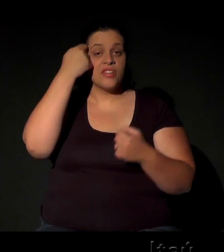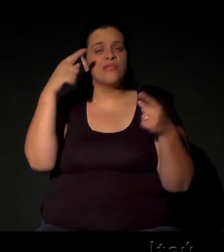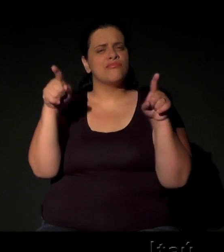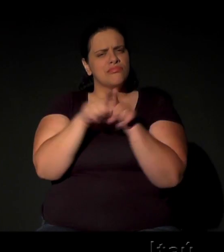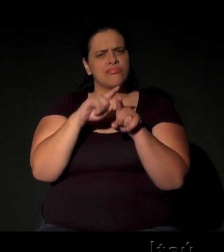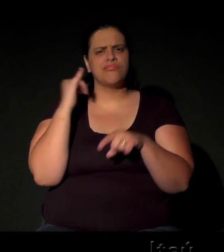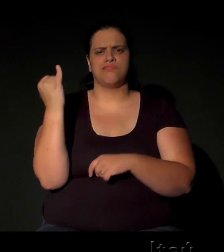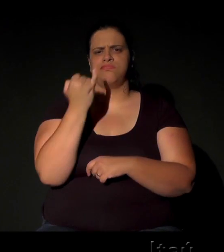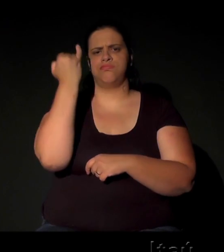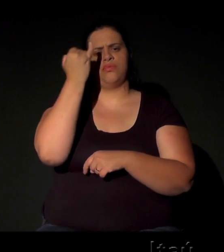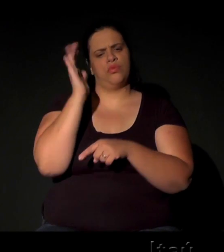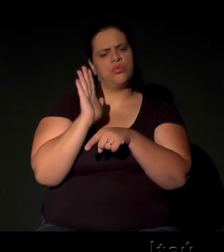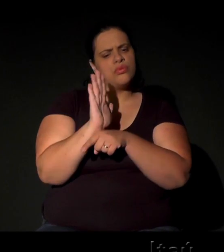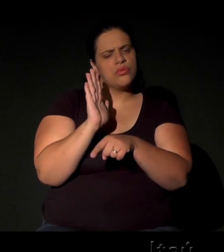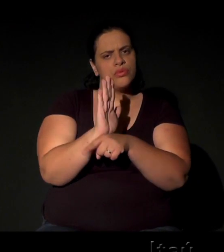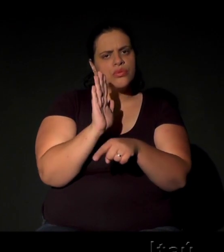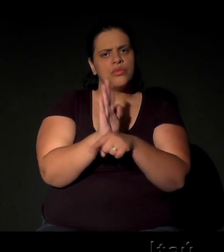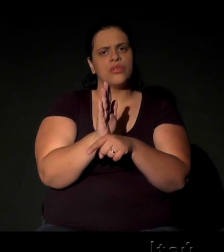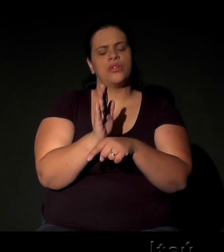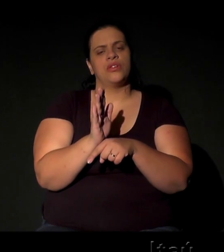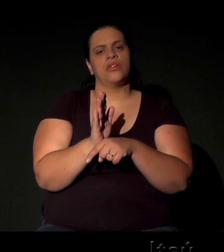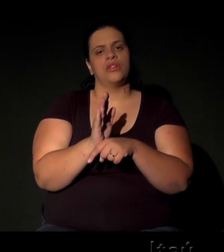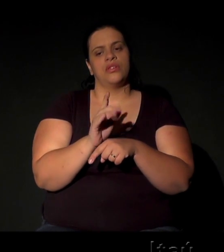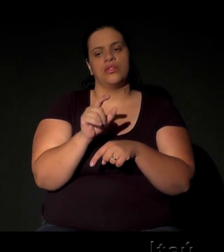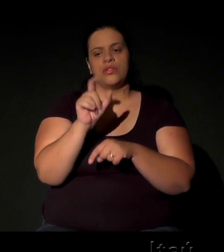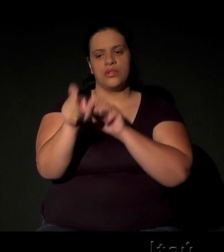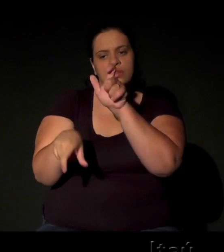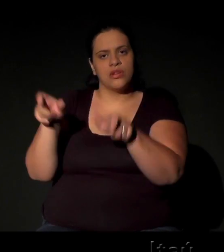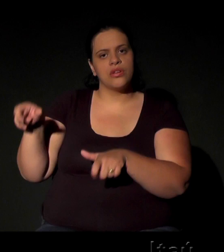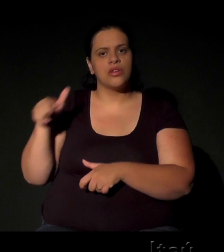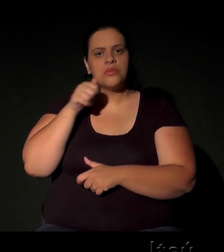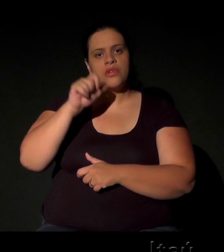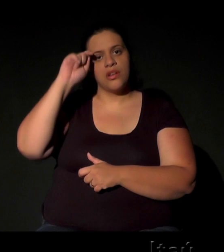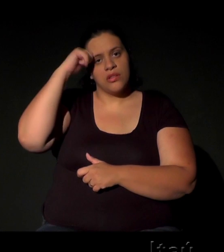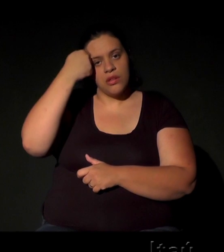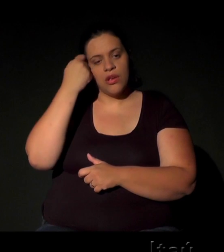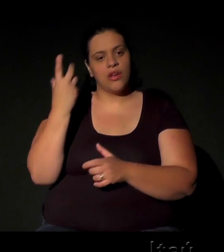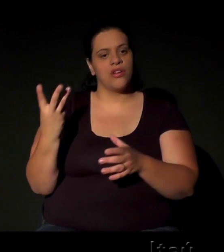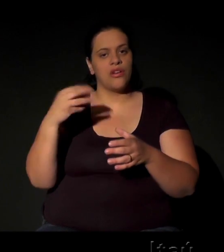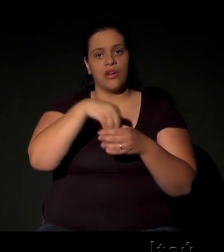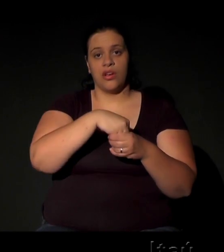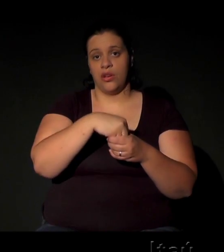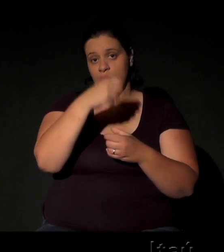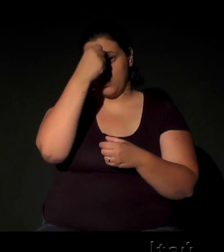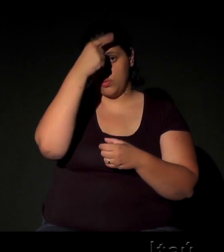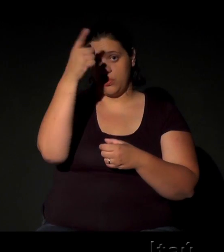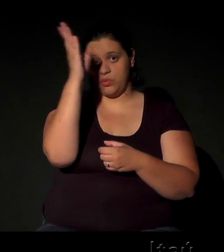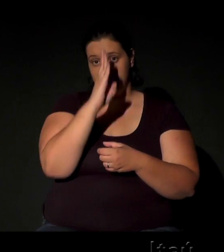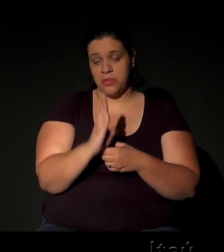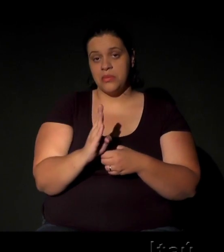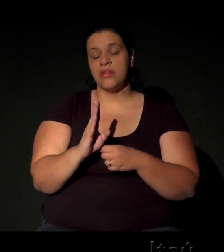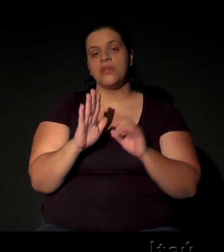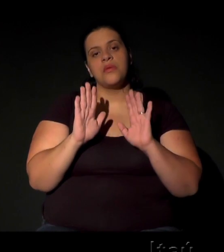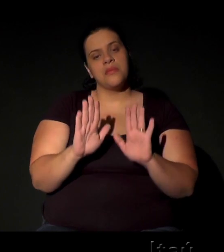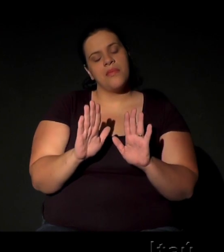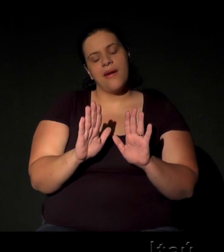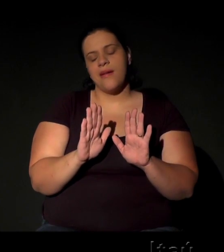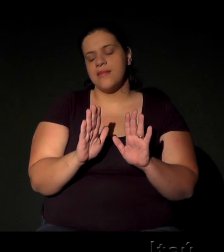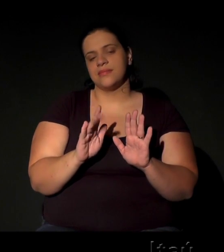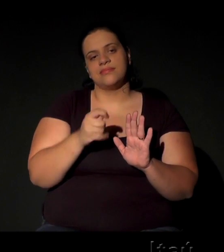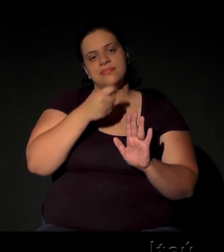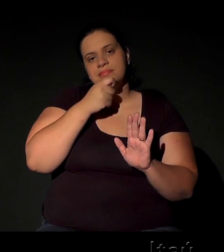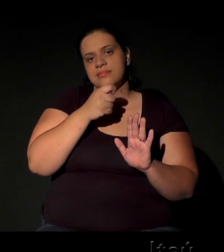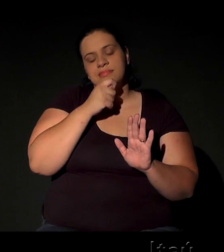importante a contribuição né das mulheres neg na cultura brasileira apesar da gente ainda não